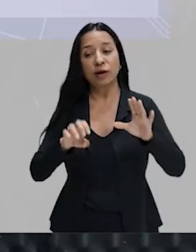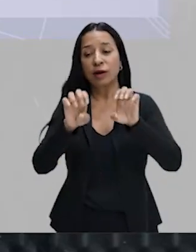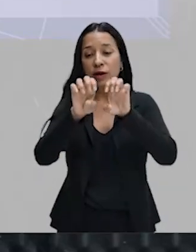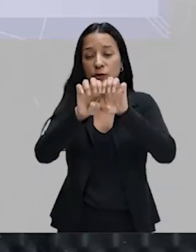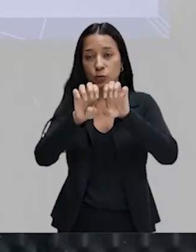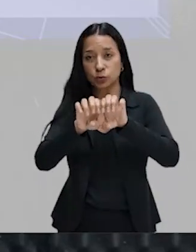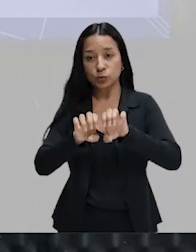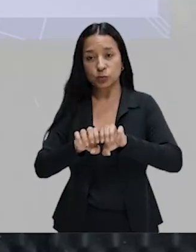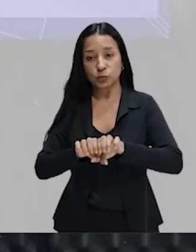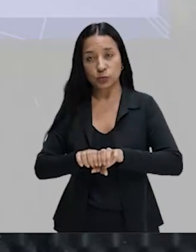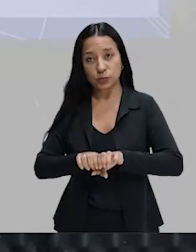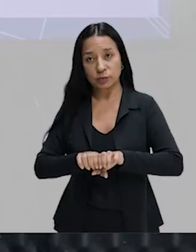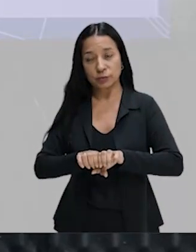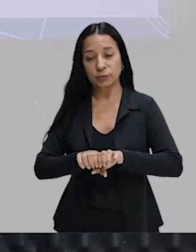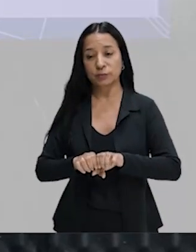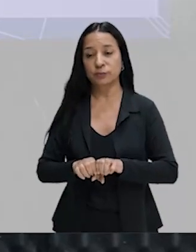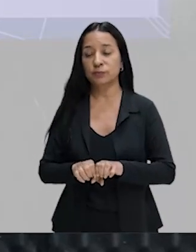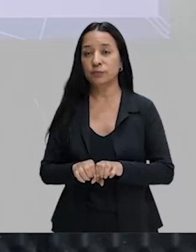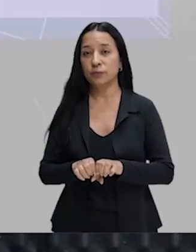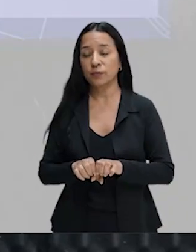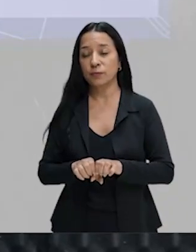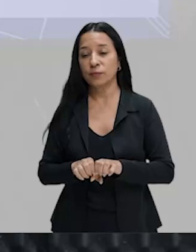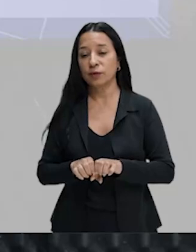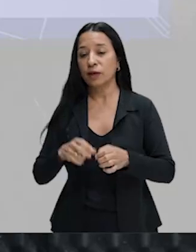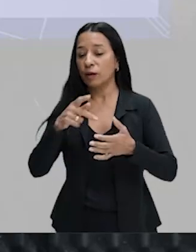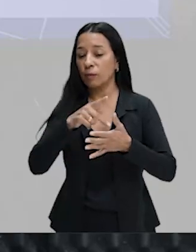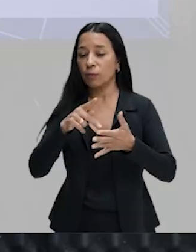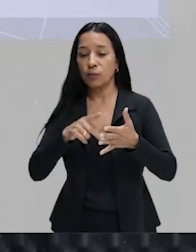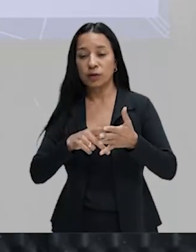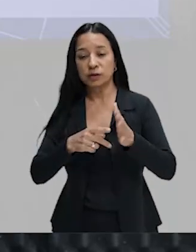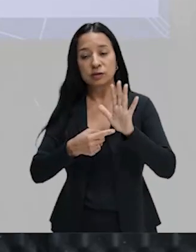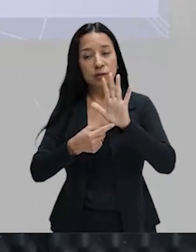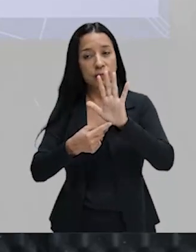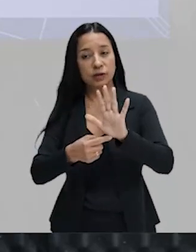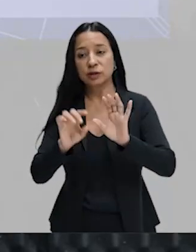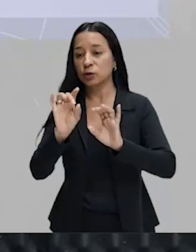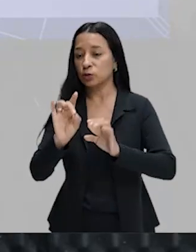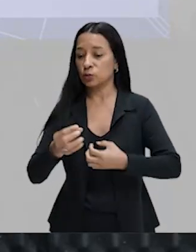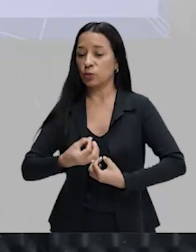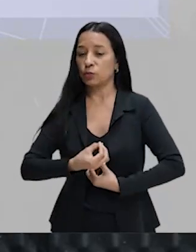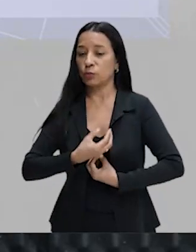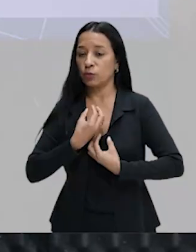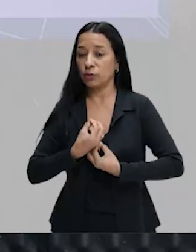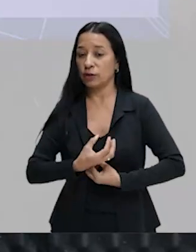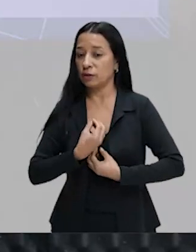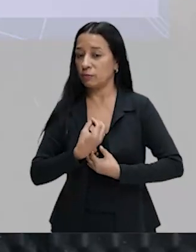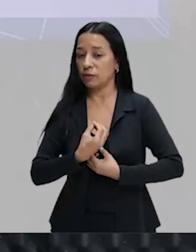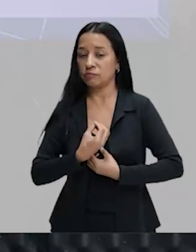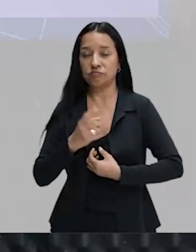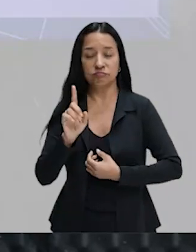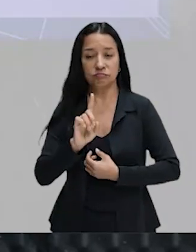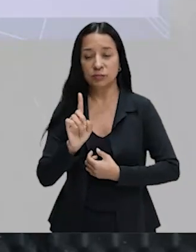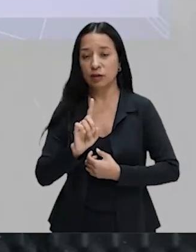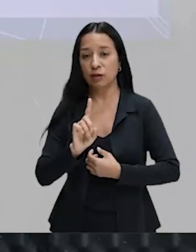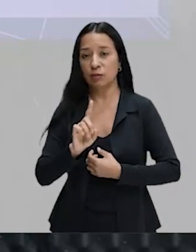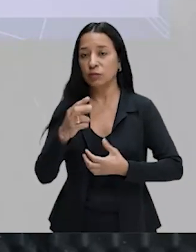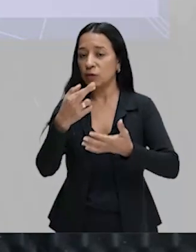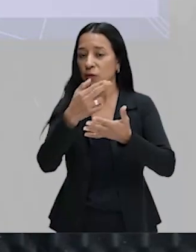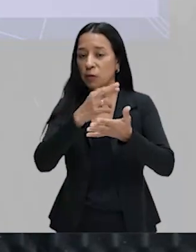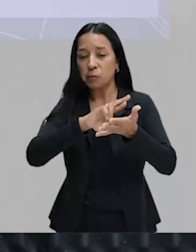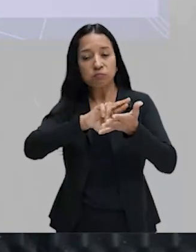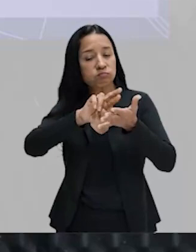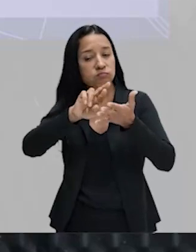A poesia se apresenta não só no poema, a poesia se apresenta na pintura, na escultura, em